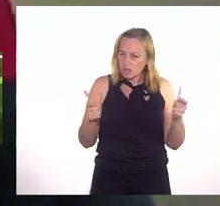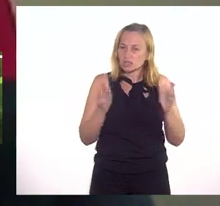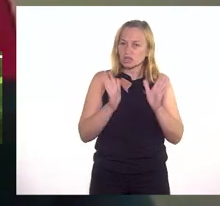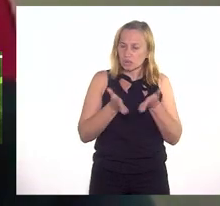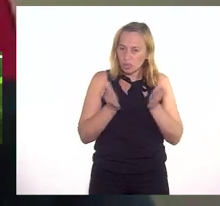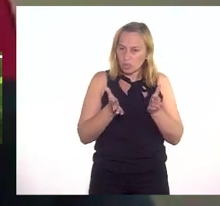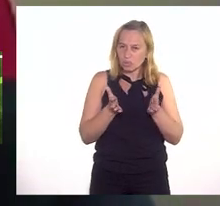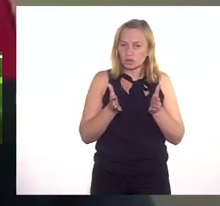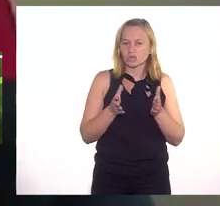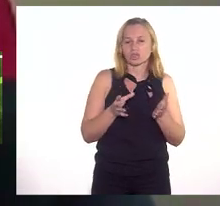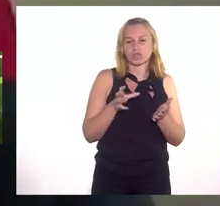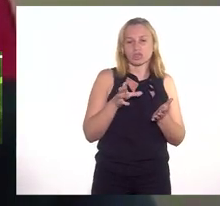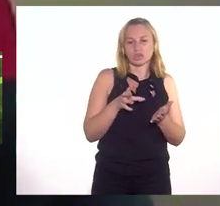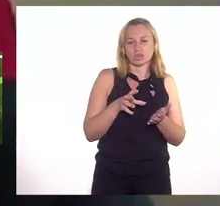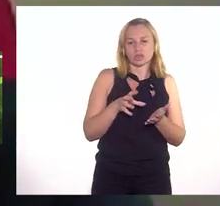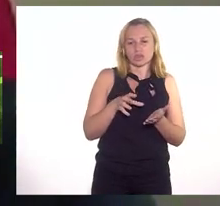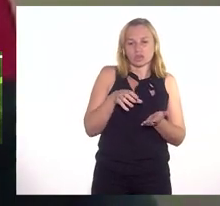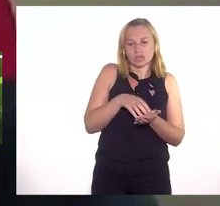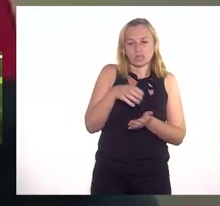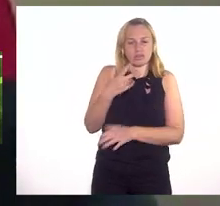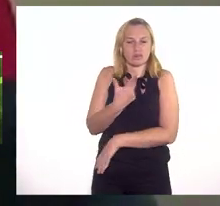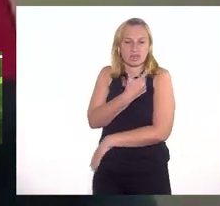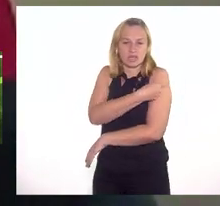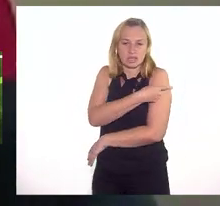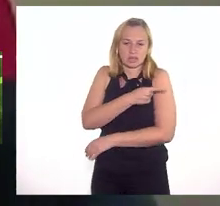hoje no cenário da vacina.